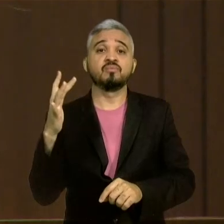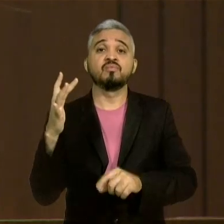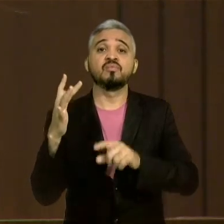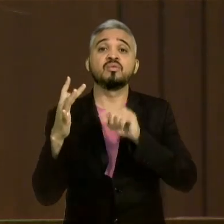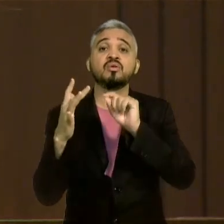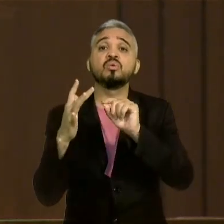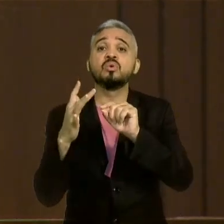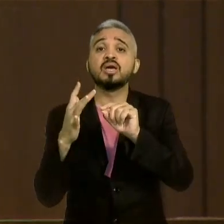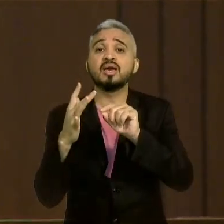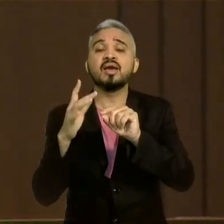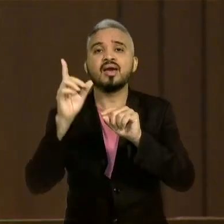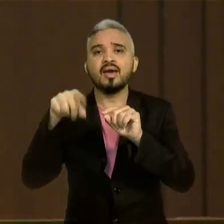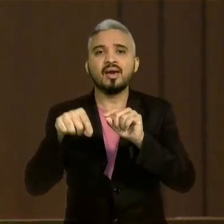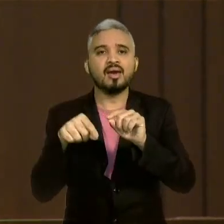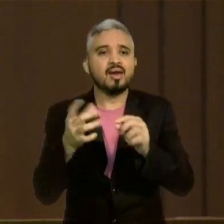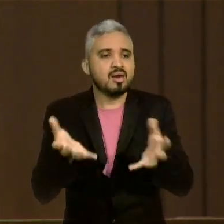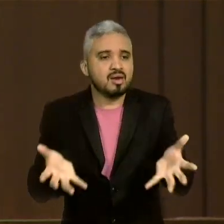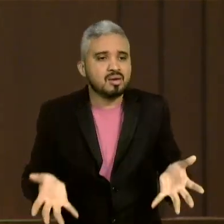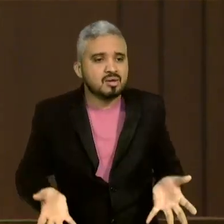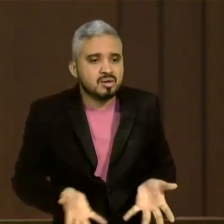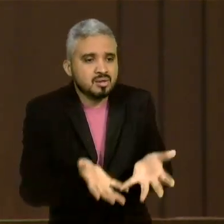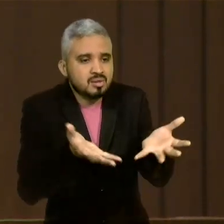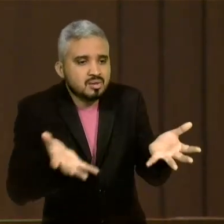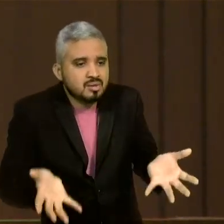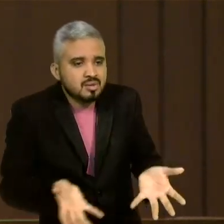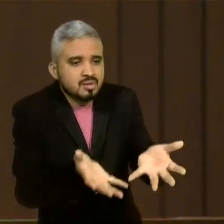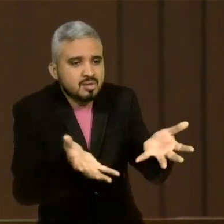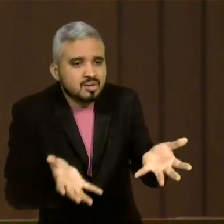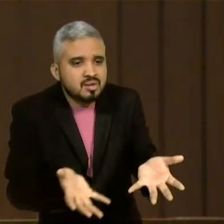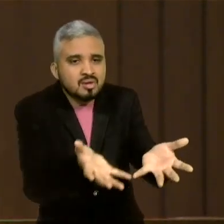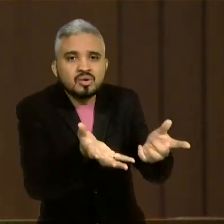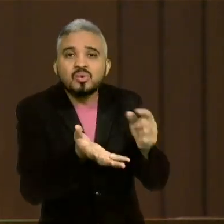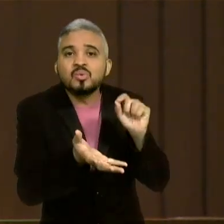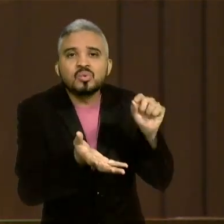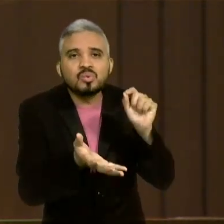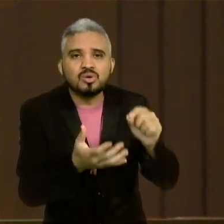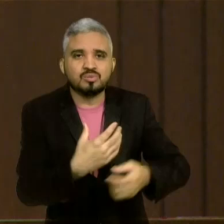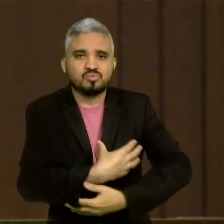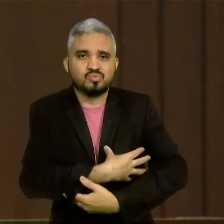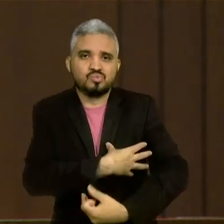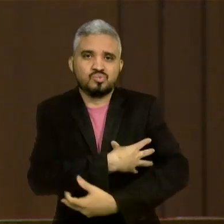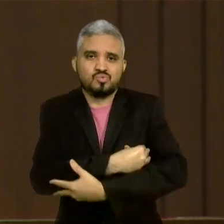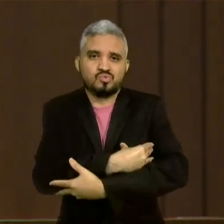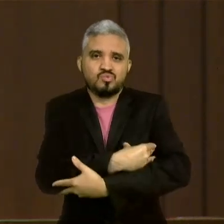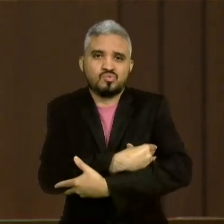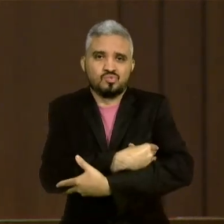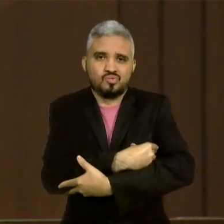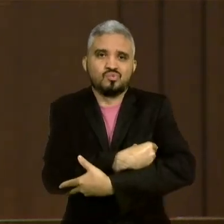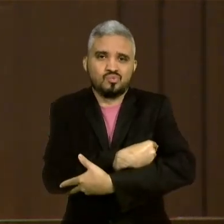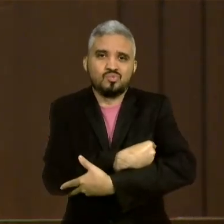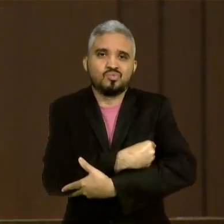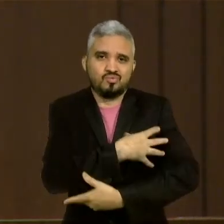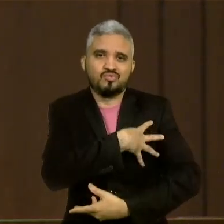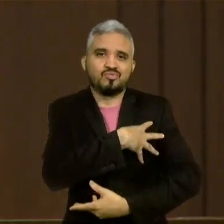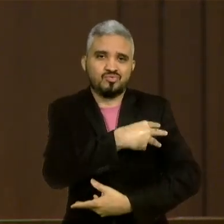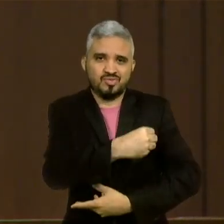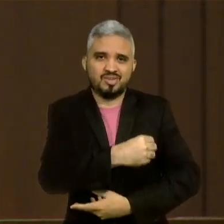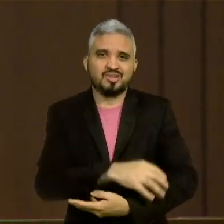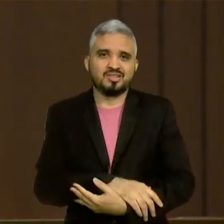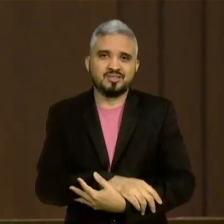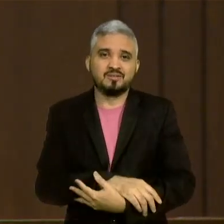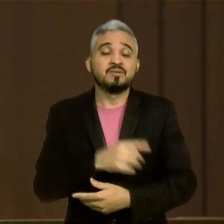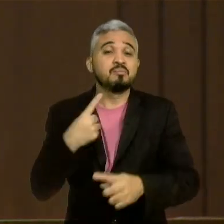estado. E dourado por quê? Porque mostra o padrão ouro